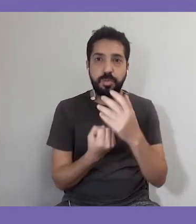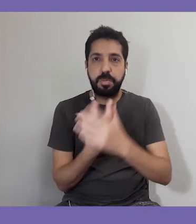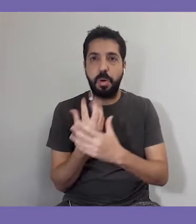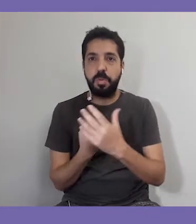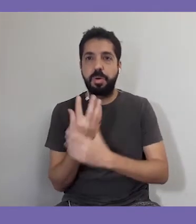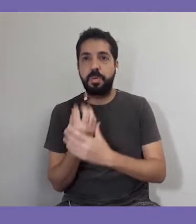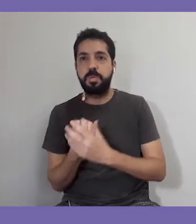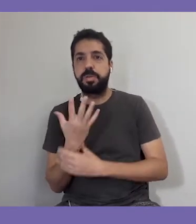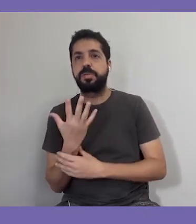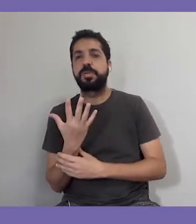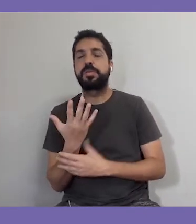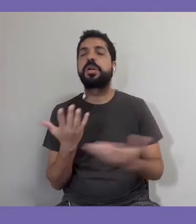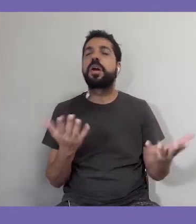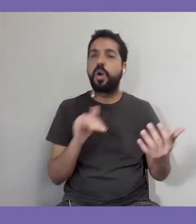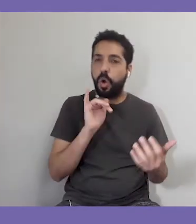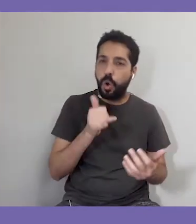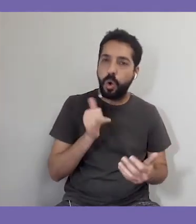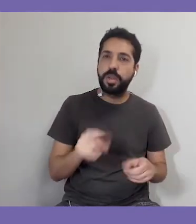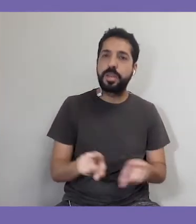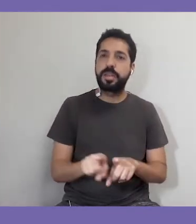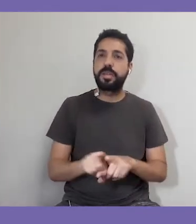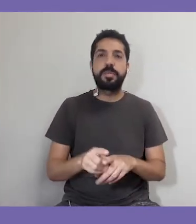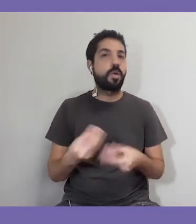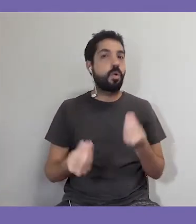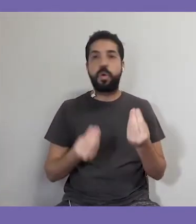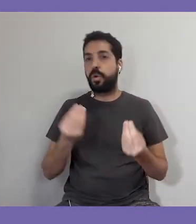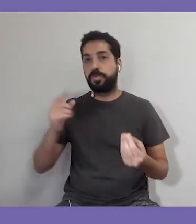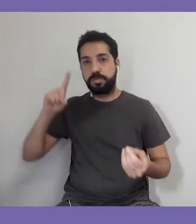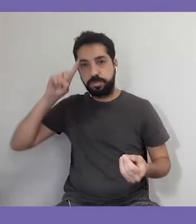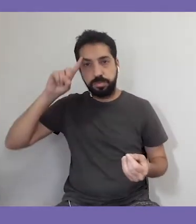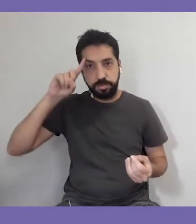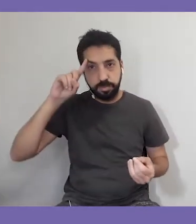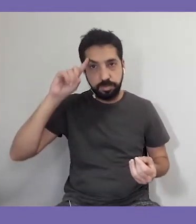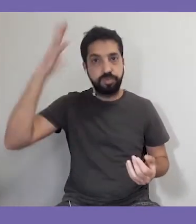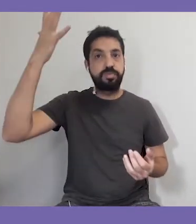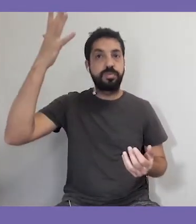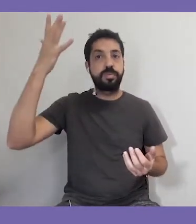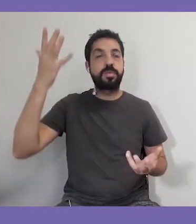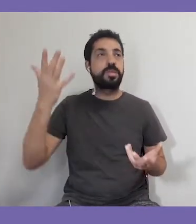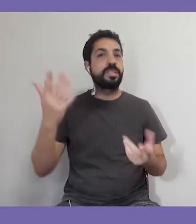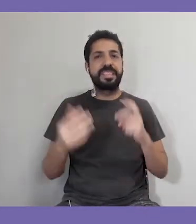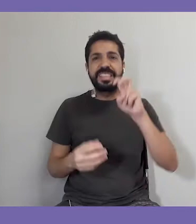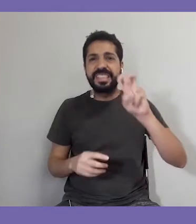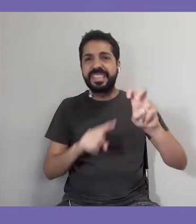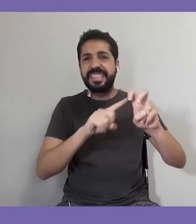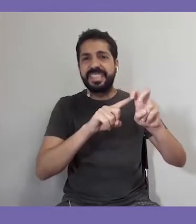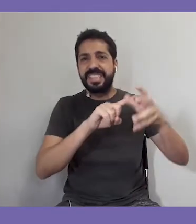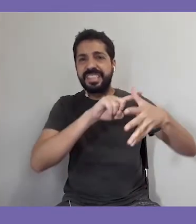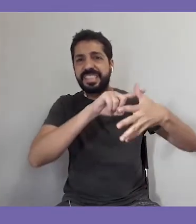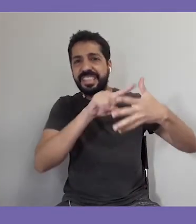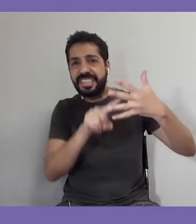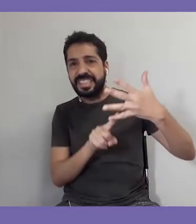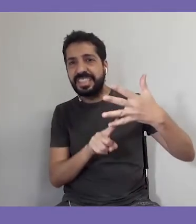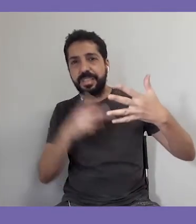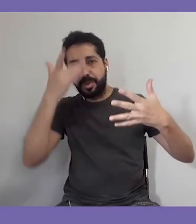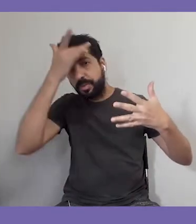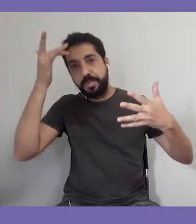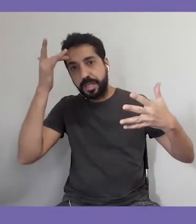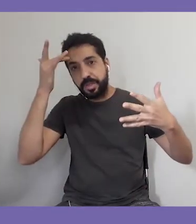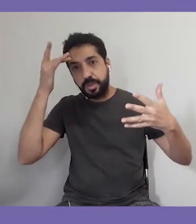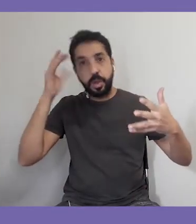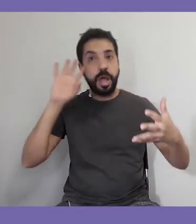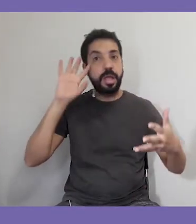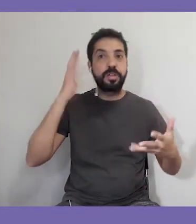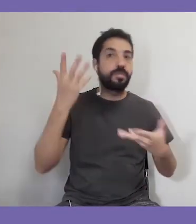surgir. E conta também um pouco como que foram as decisões, são 5 diretores, né, como foi esse processo